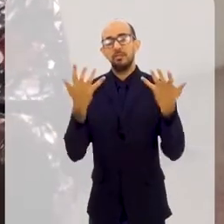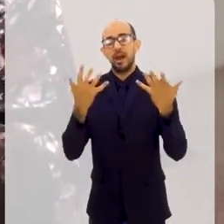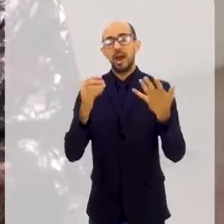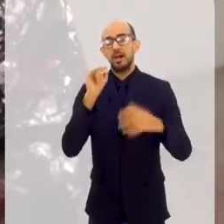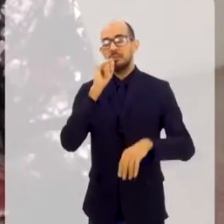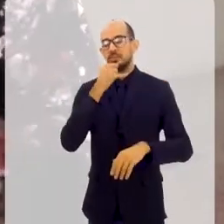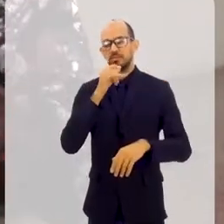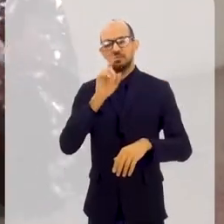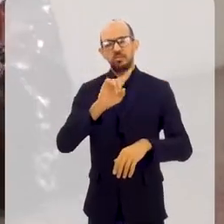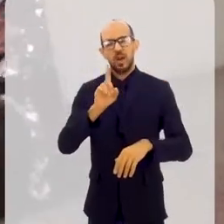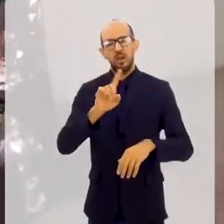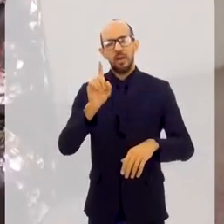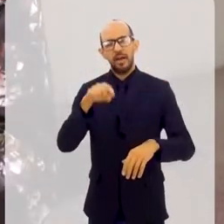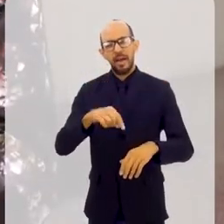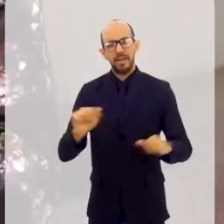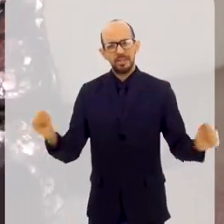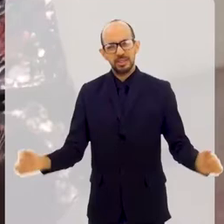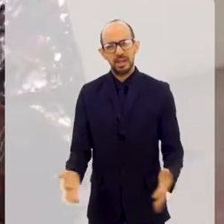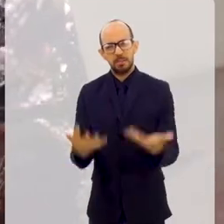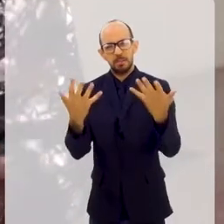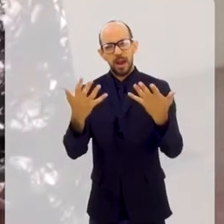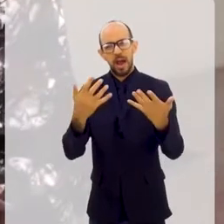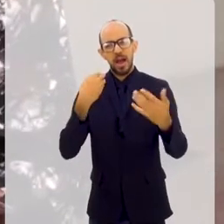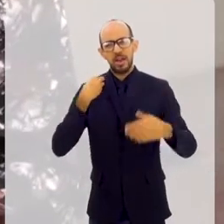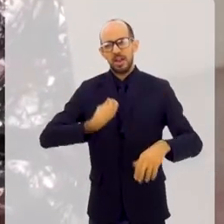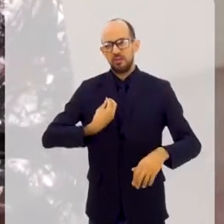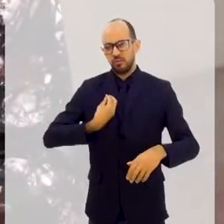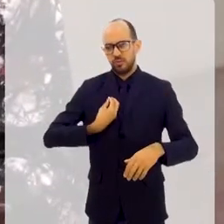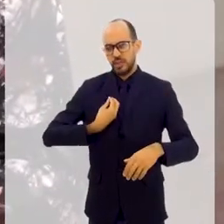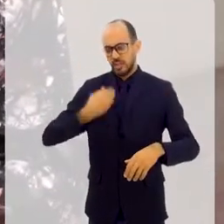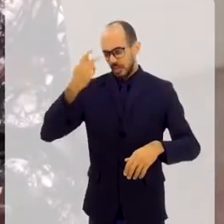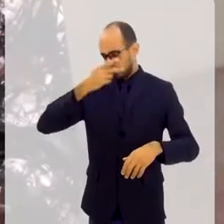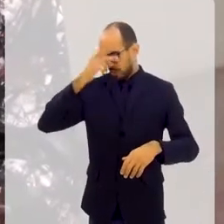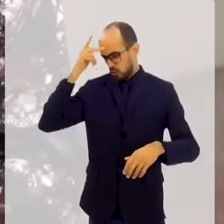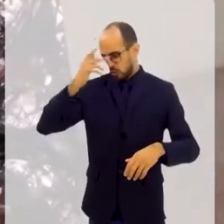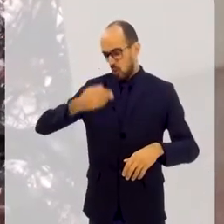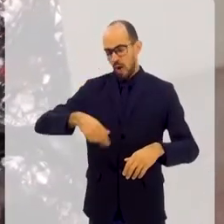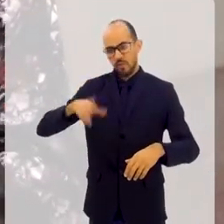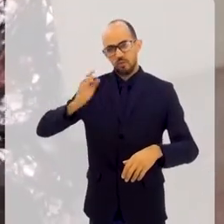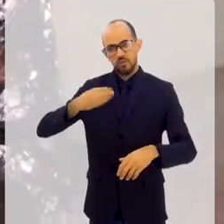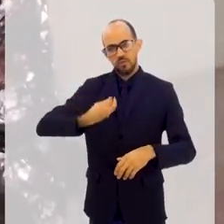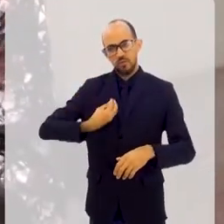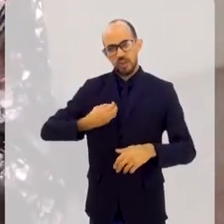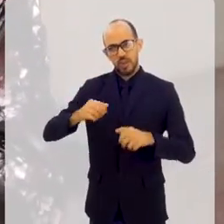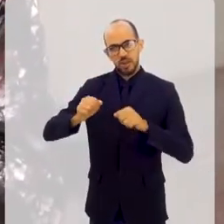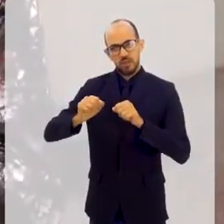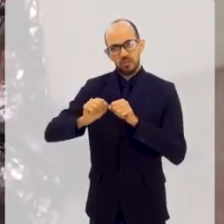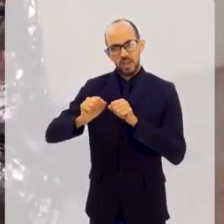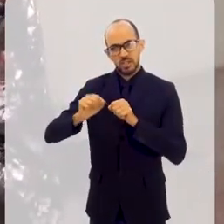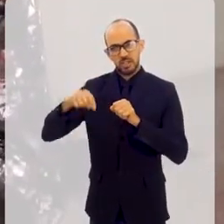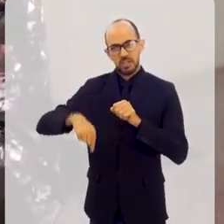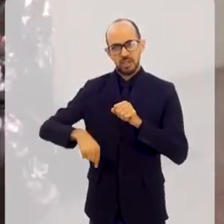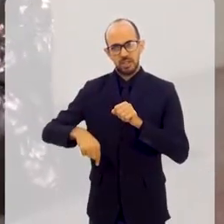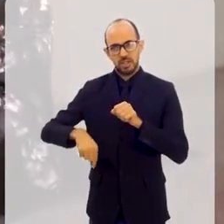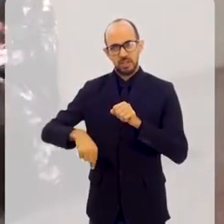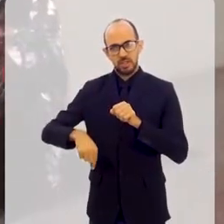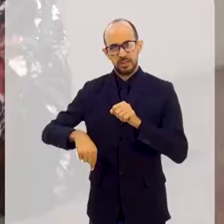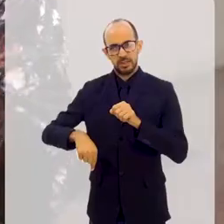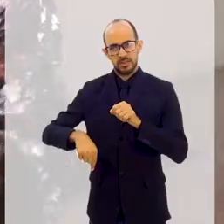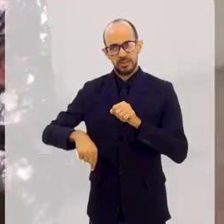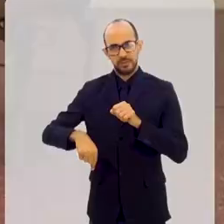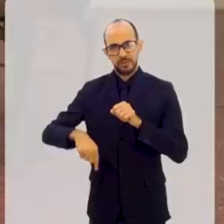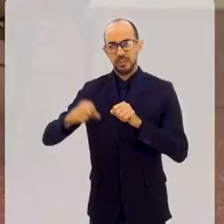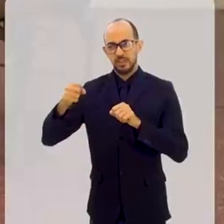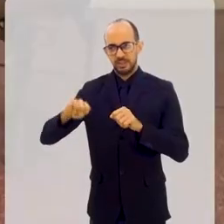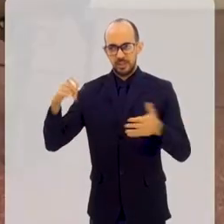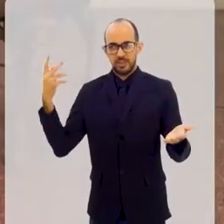mas celebrar a vida da pessoa fez já falei aqui se eu morrer no Brasil você não vai ter festa churrasco me manda